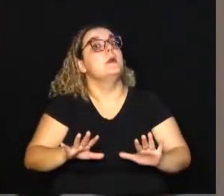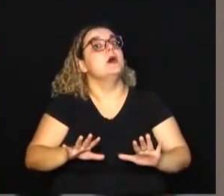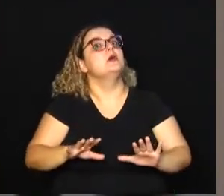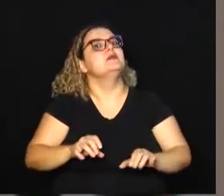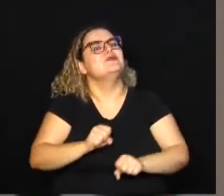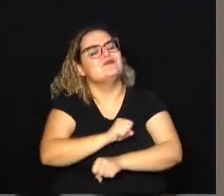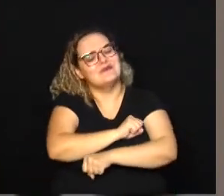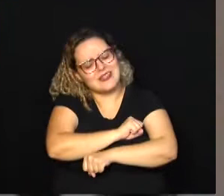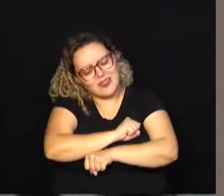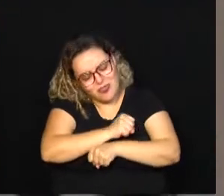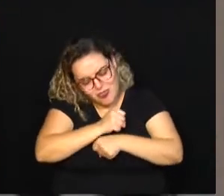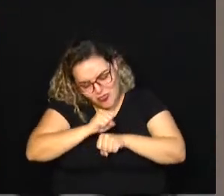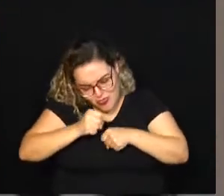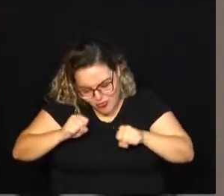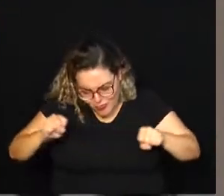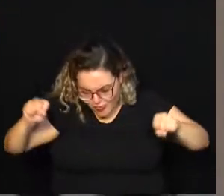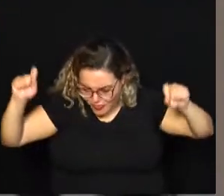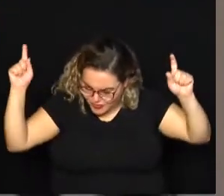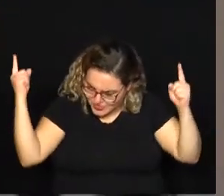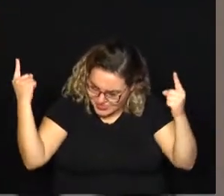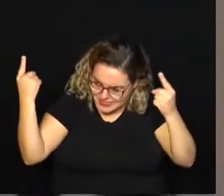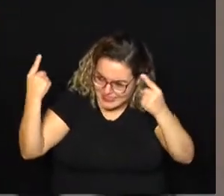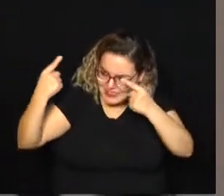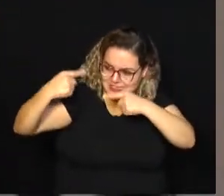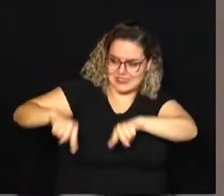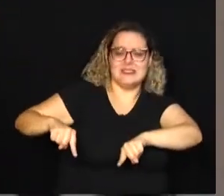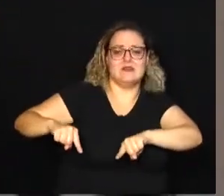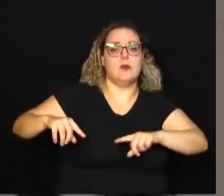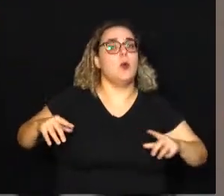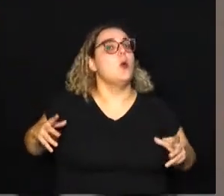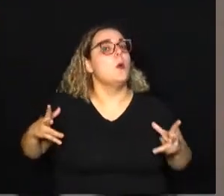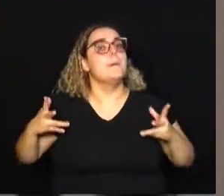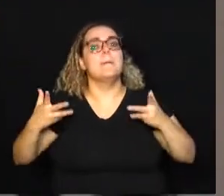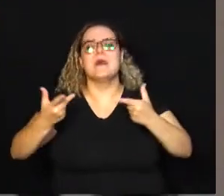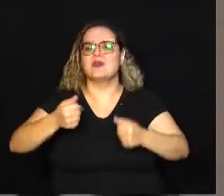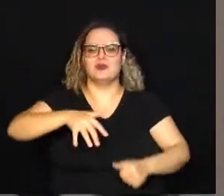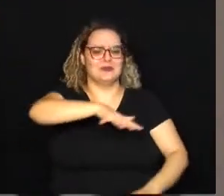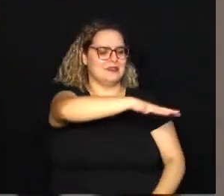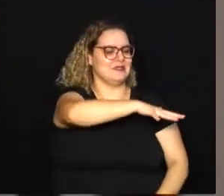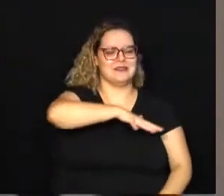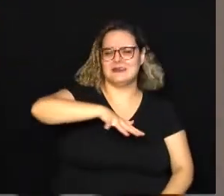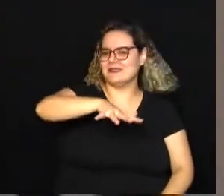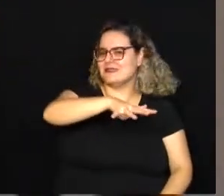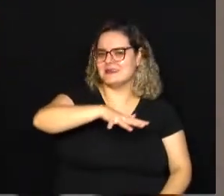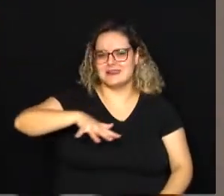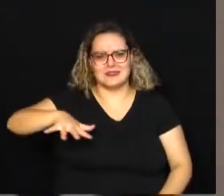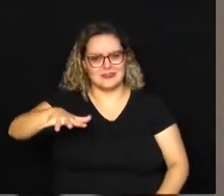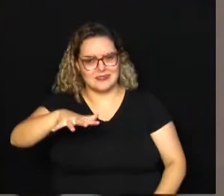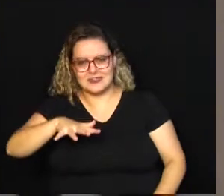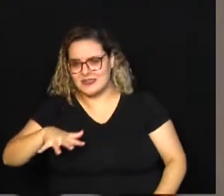desafio para todas as áreas, não é?